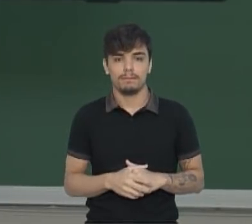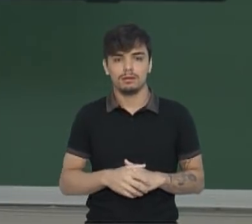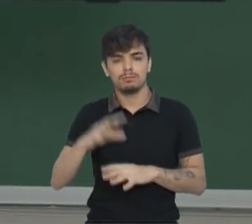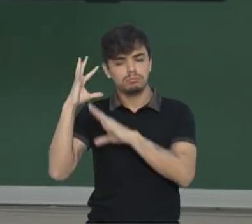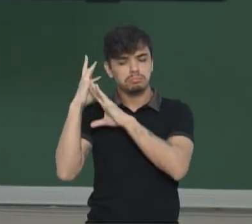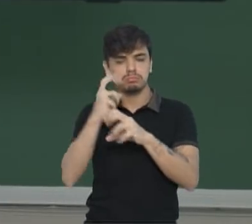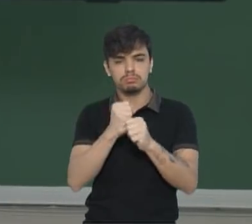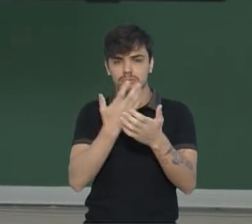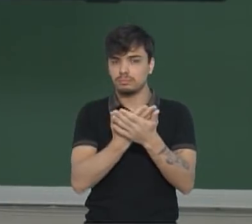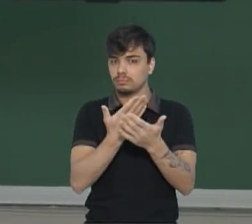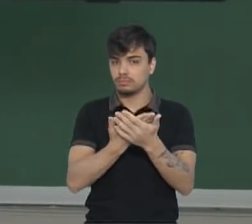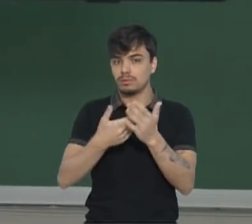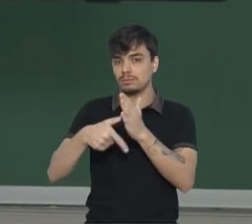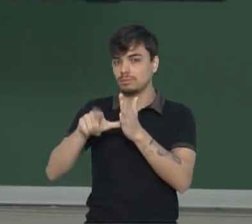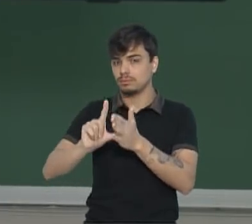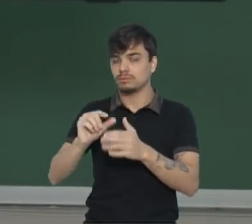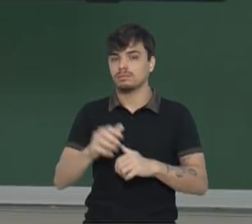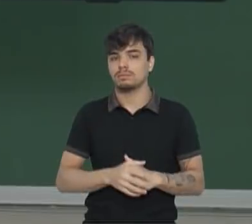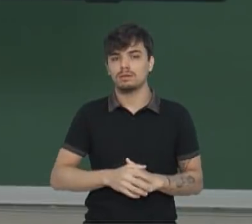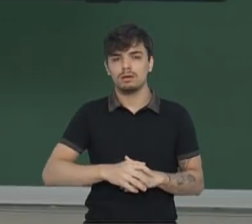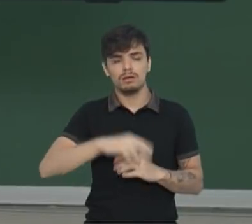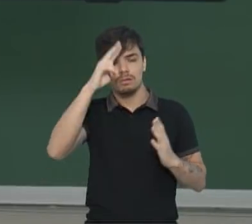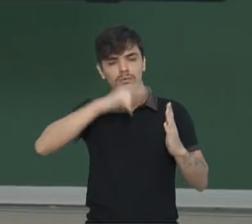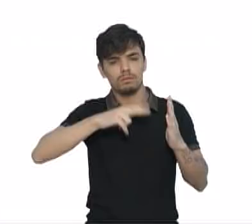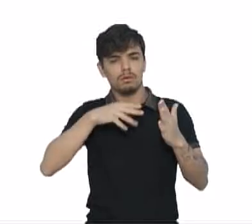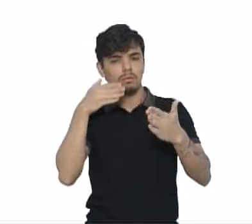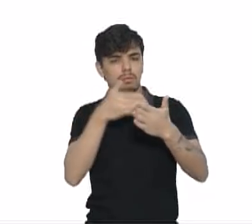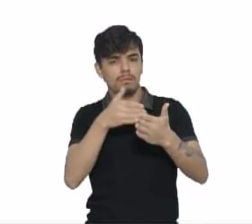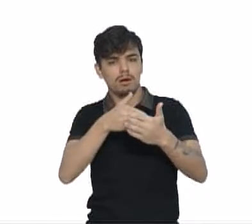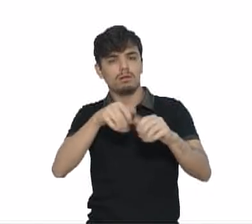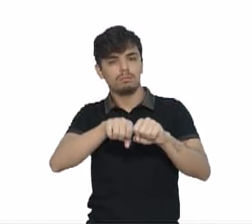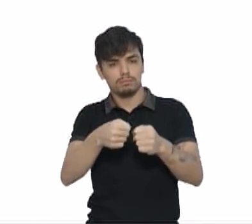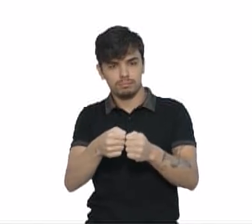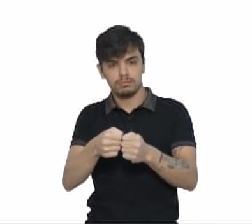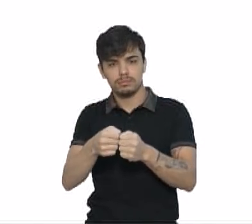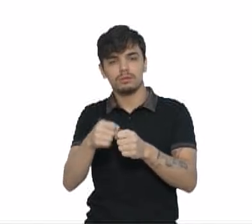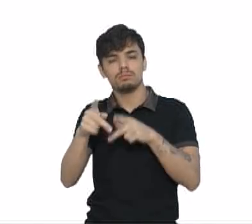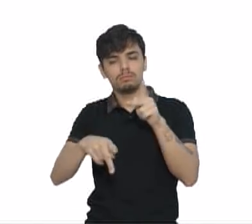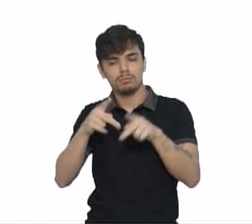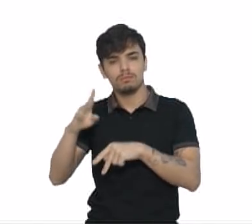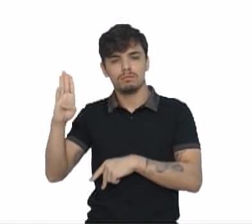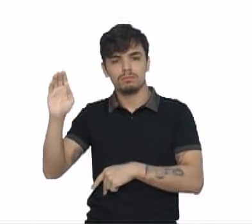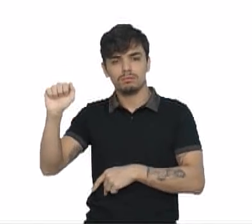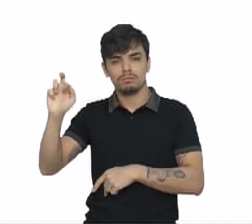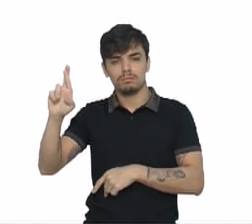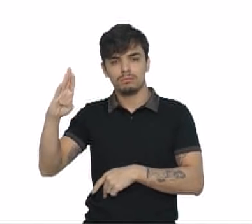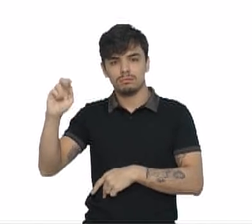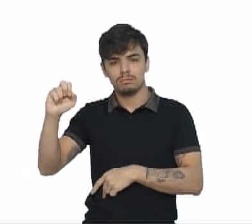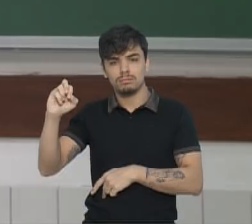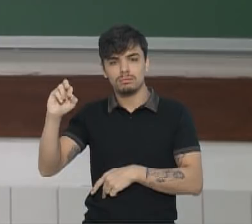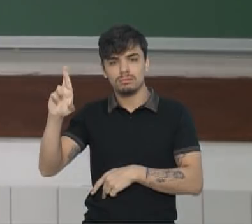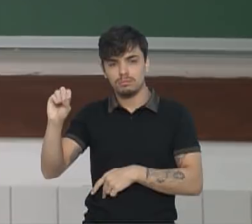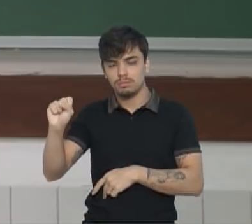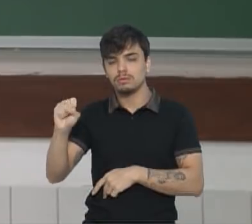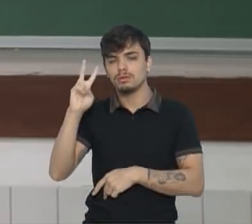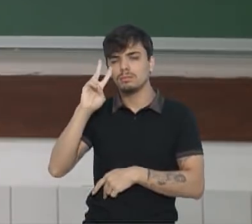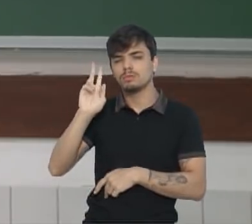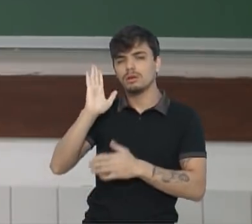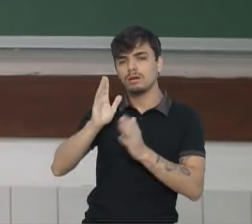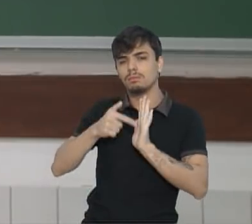de história, né? Na aula anterior a gente viu a delimitação das fronteiras dos reinos bárbaros. Vocês lembram que eu mostrei para vocês vários mapas da